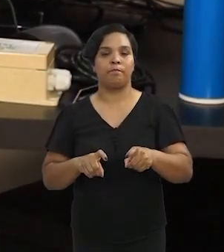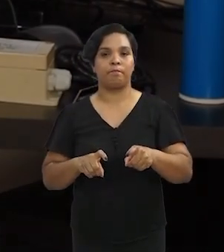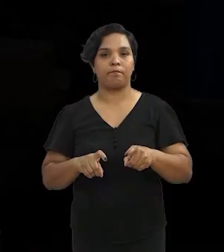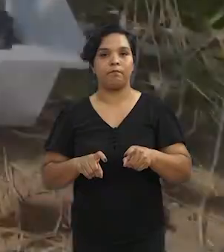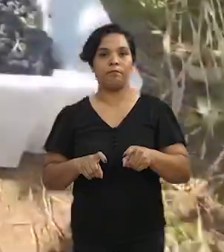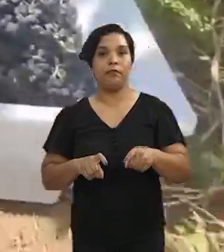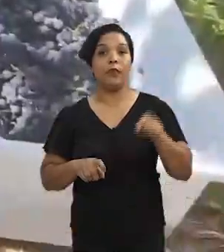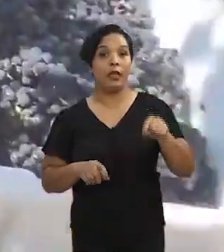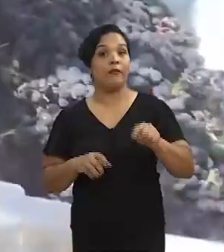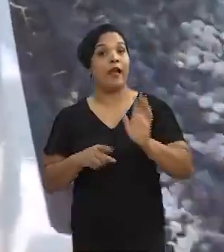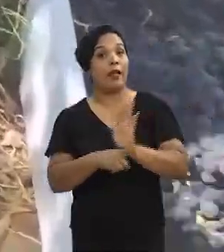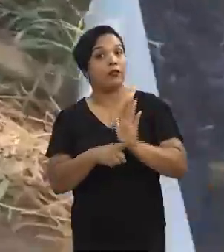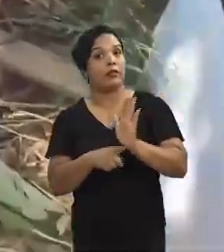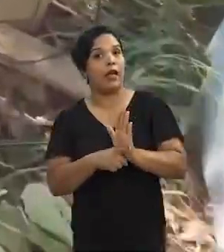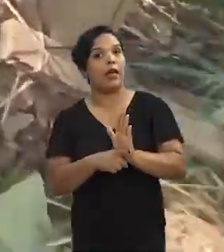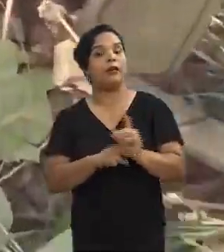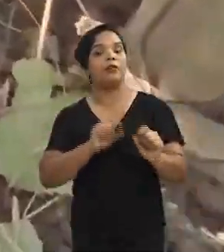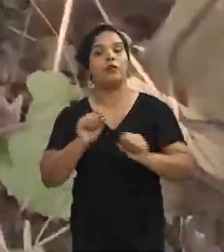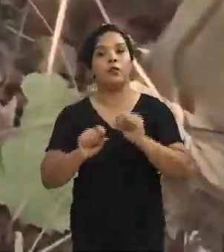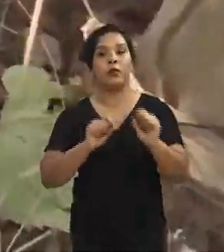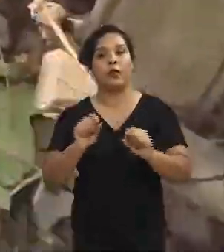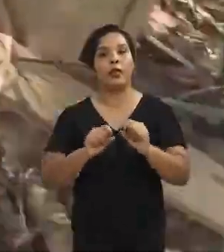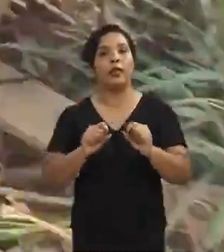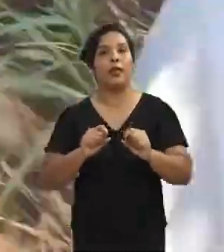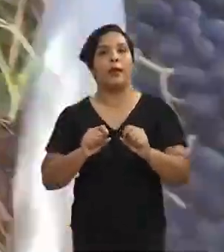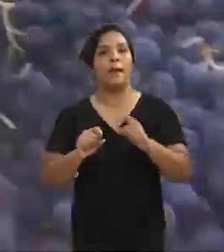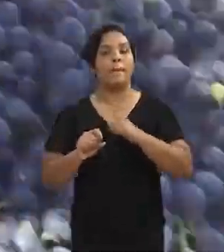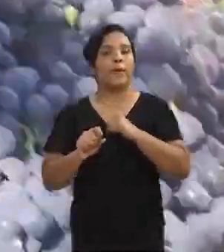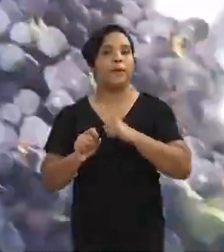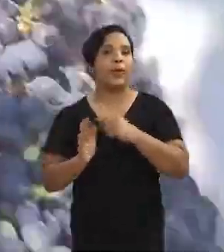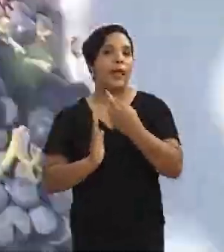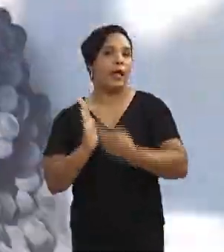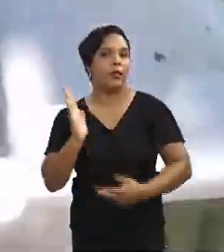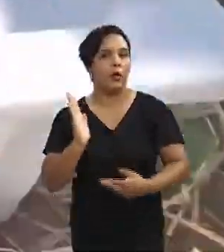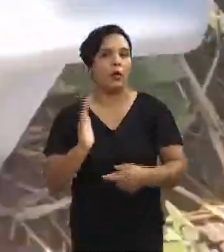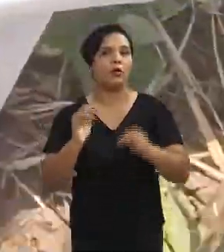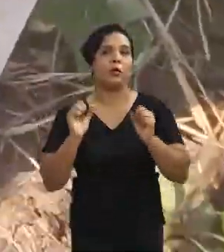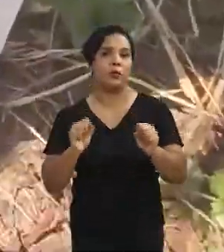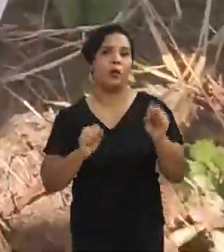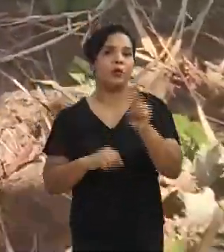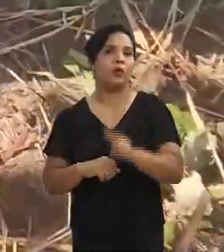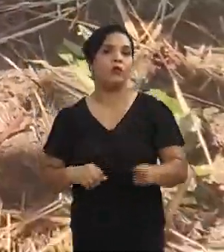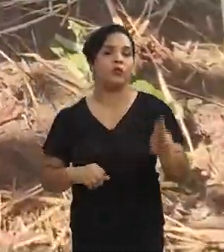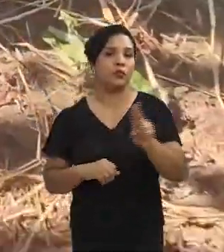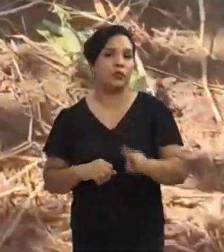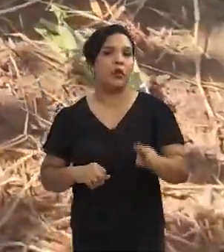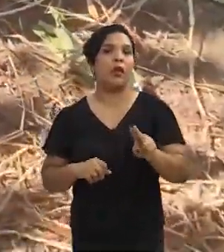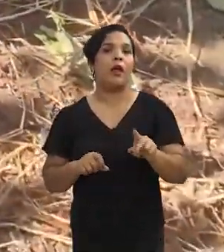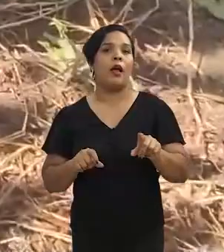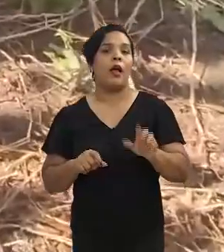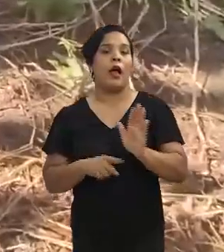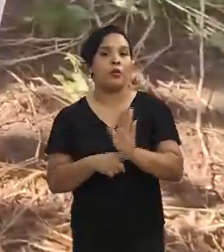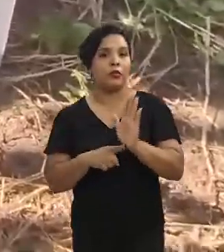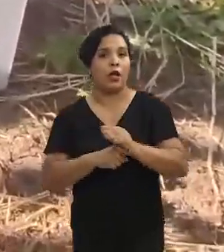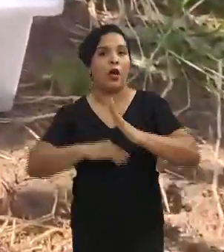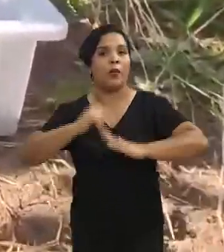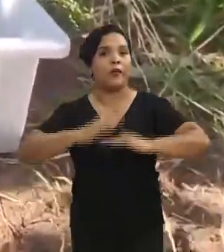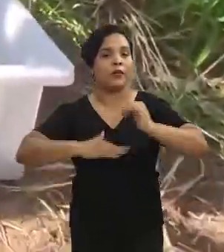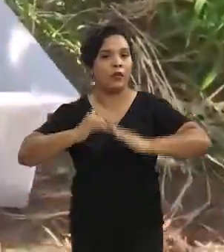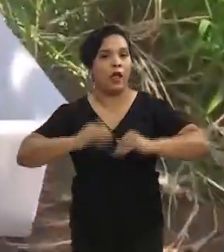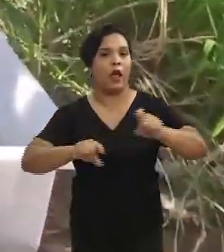IoT. Ela vai servir nesse sentido para quê? Para gerar relatórios que possam auxiliar o produtor e o